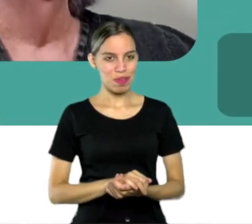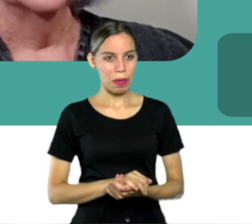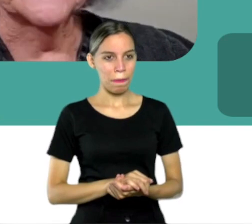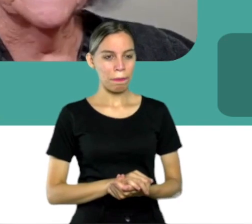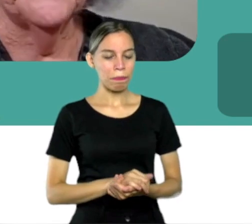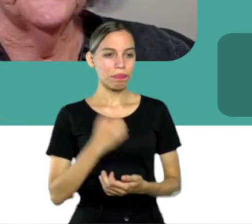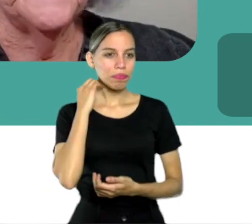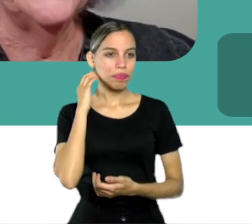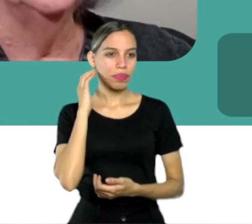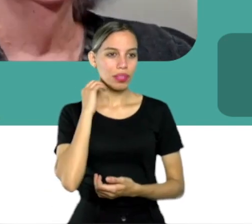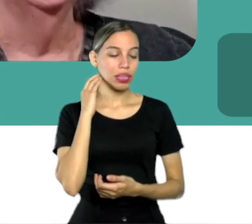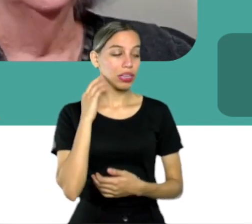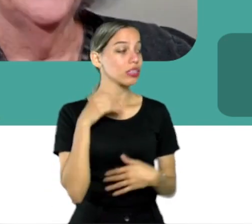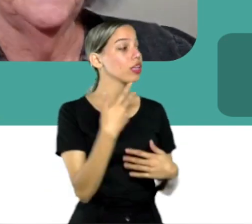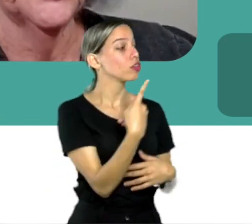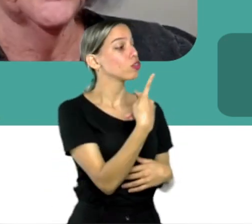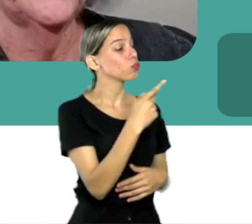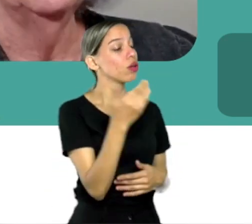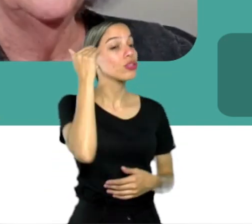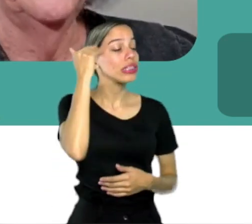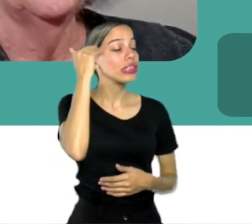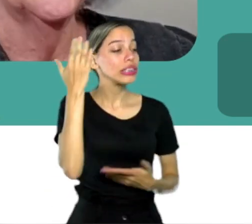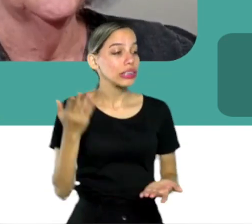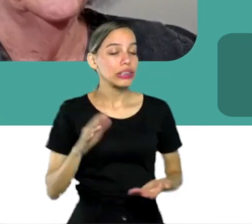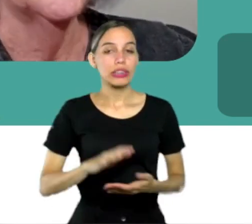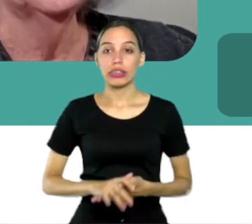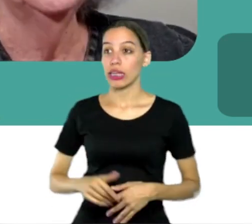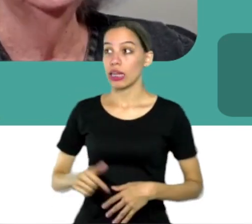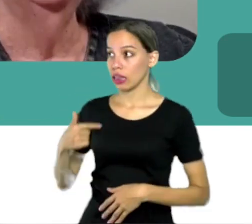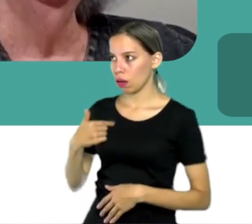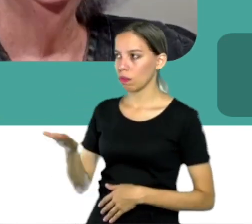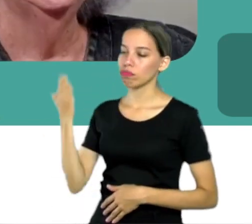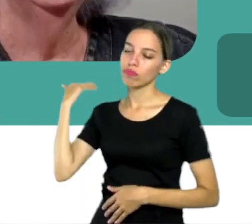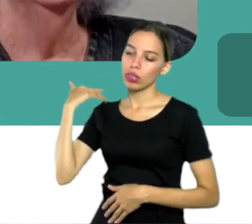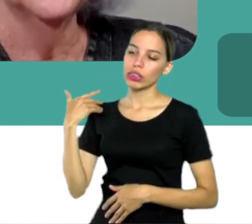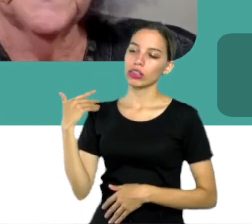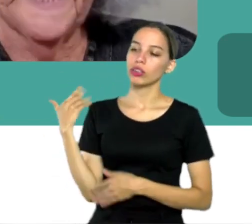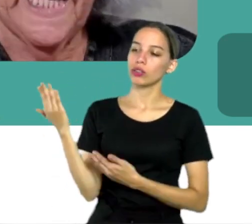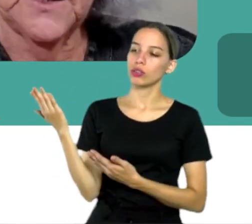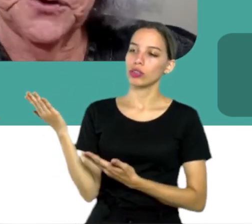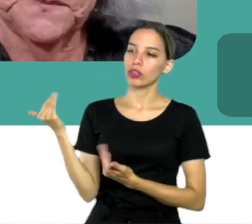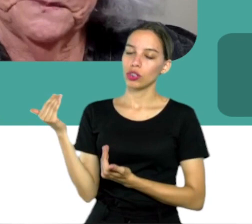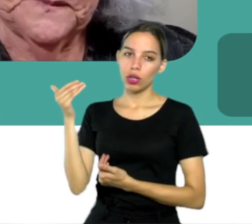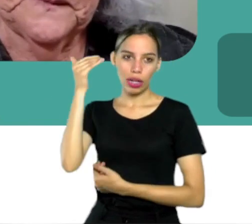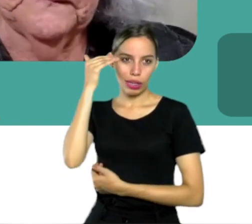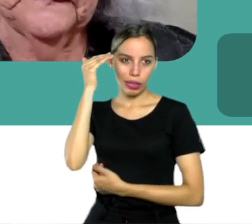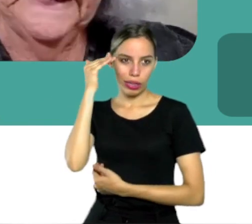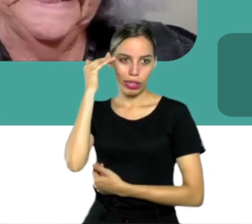eu escrevia no colégio, na minha época de colégio, porque eu publiquei muito tarde.